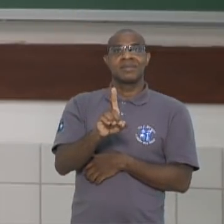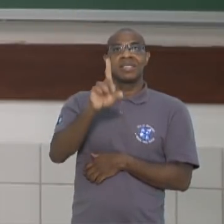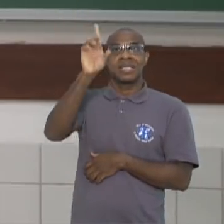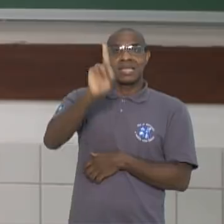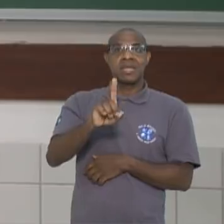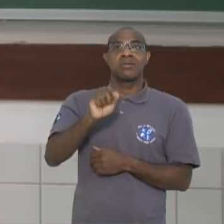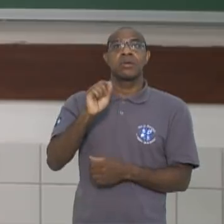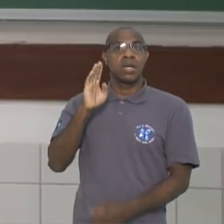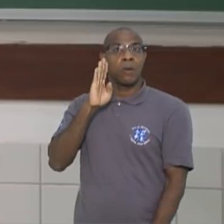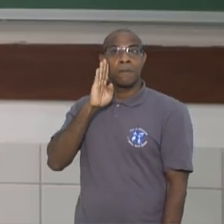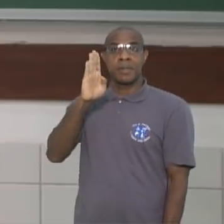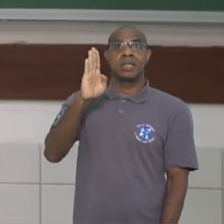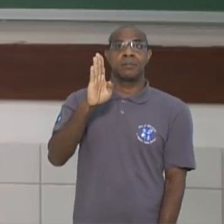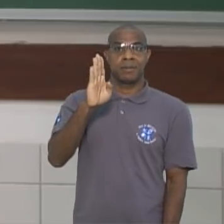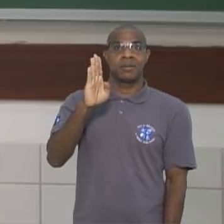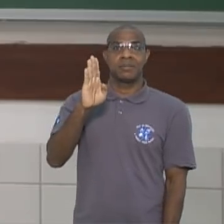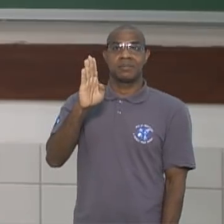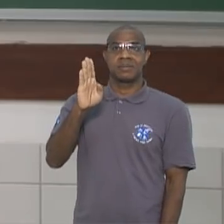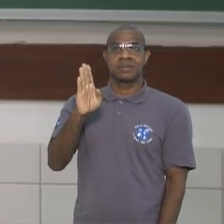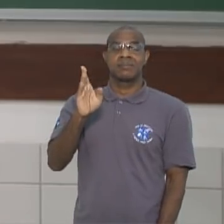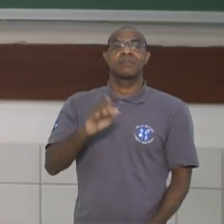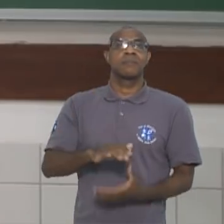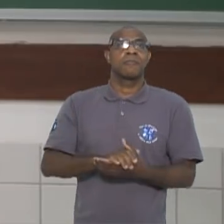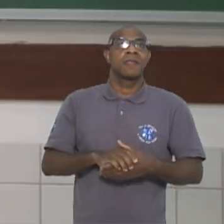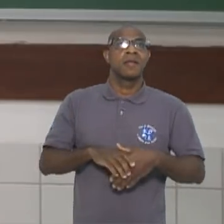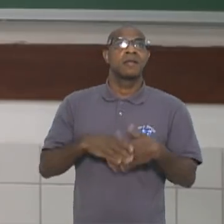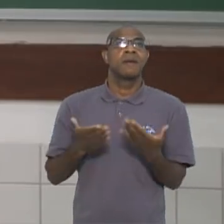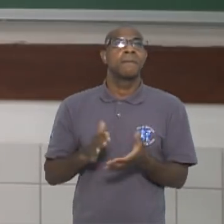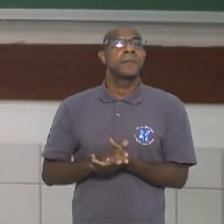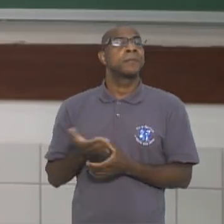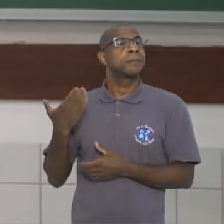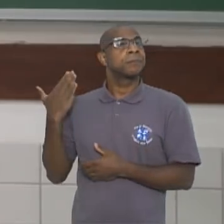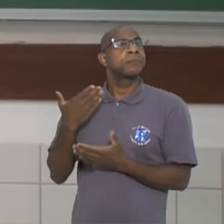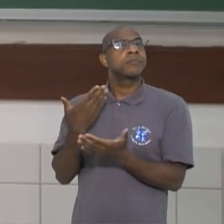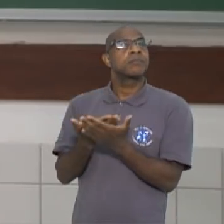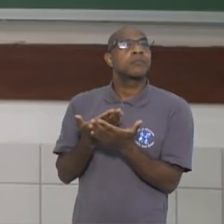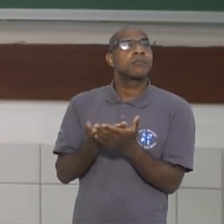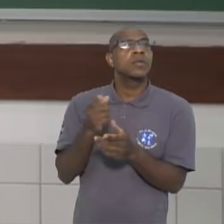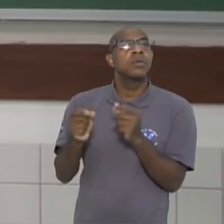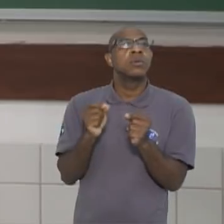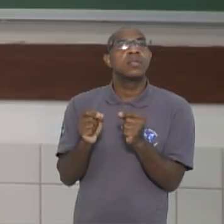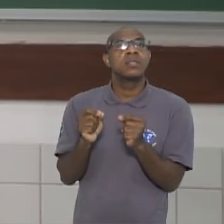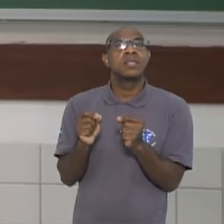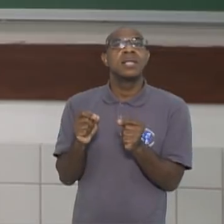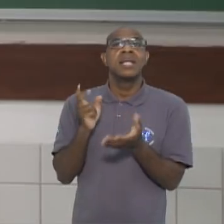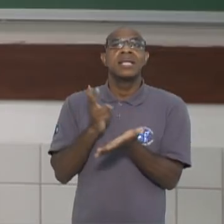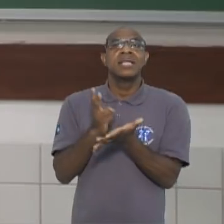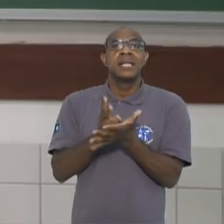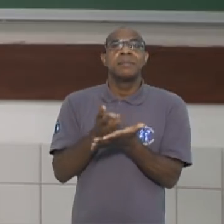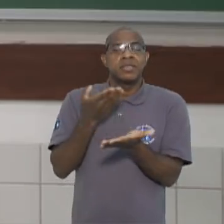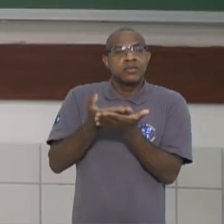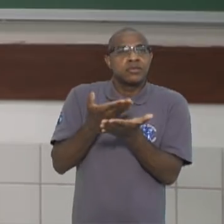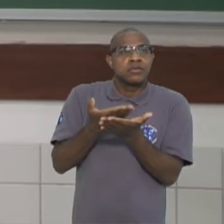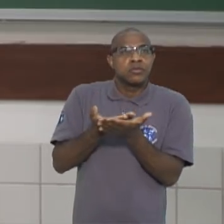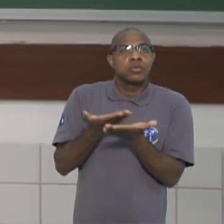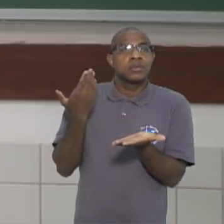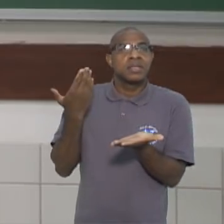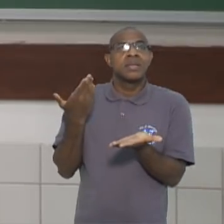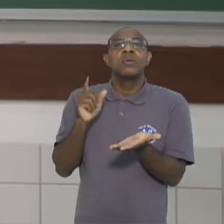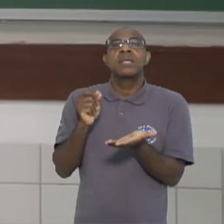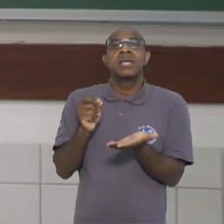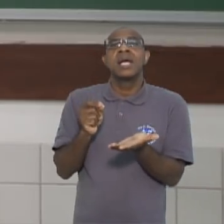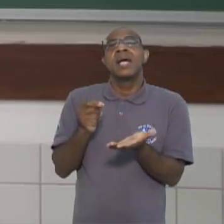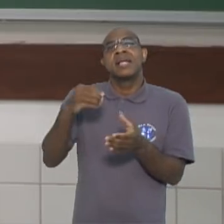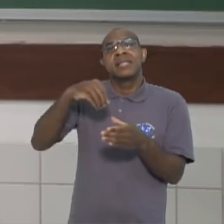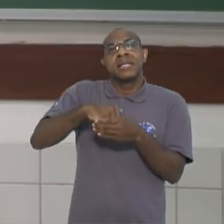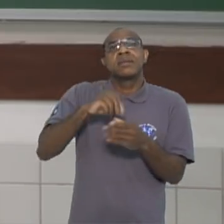encontra, principalmente desse período que a gente está vendo, que é a Alta Idade Média, elas são de cunho religioso ou são feitas por